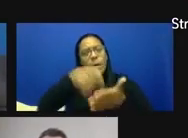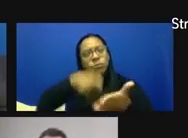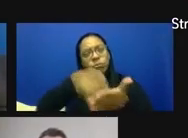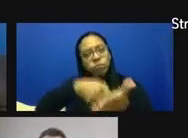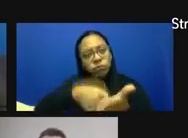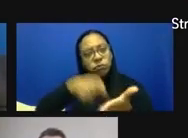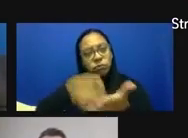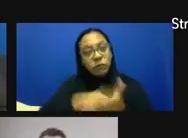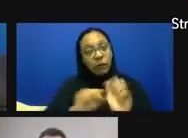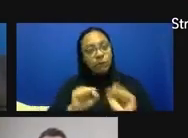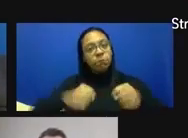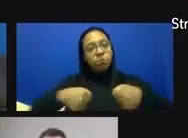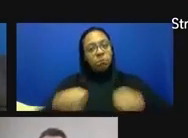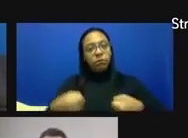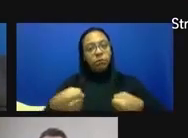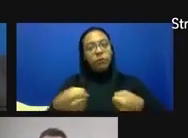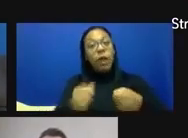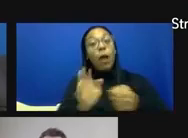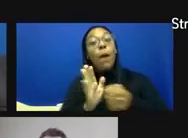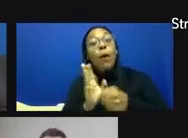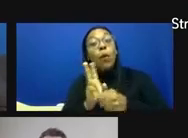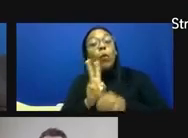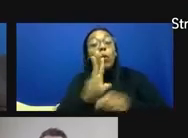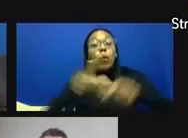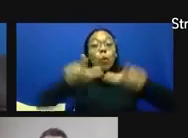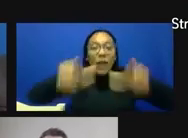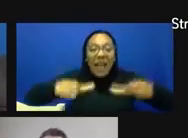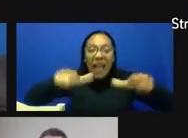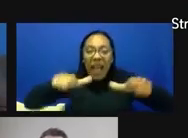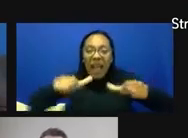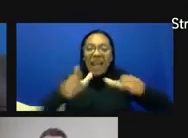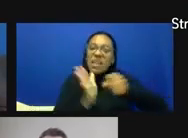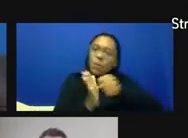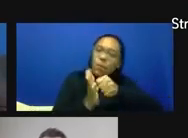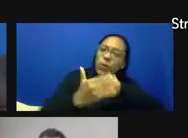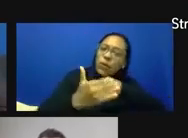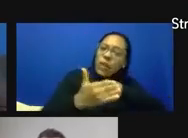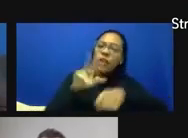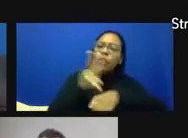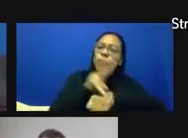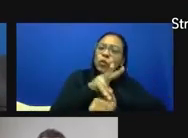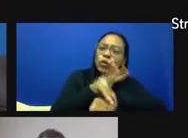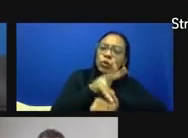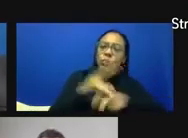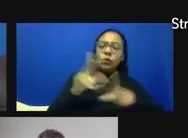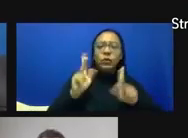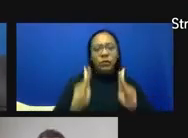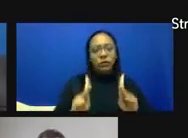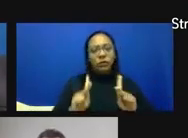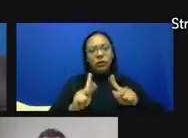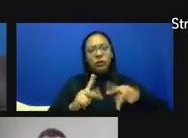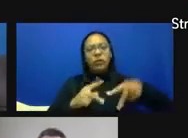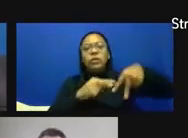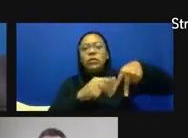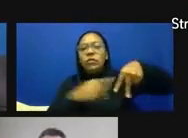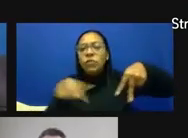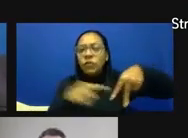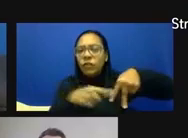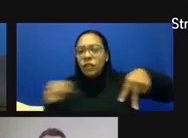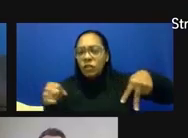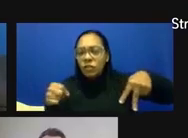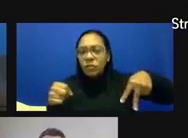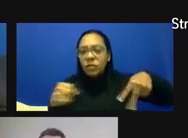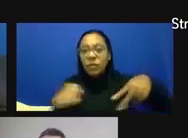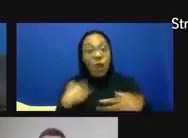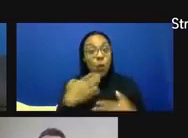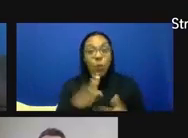de proteção que as vítimas precisam, né? As vítimas que vocês narraram aí, como eu falei, eu não conheço. Eu não sei de que caso